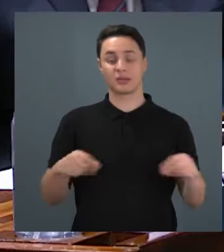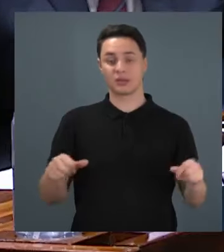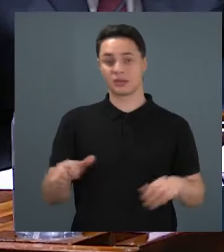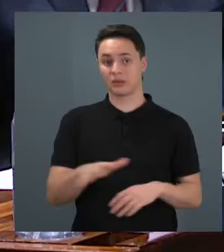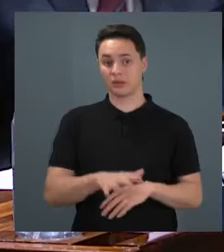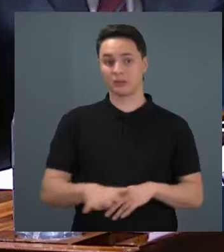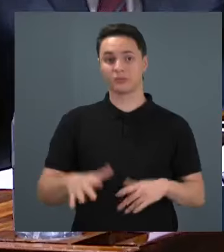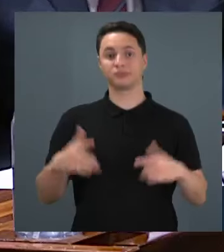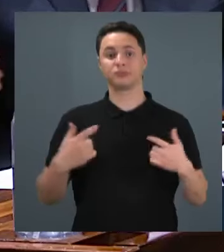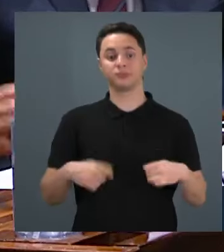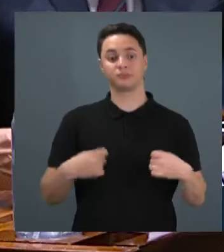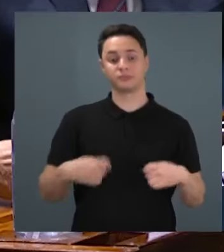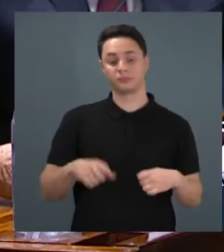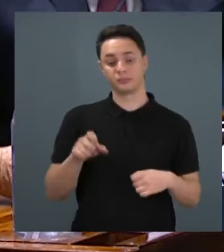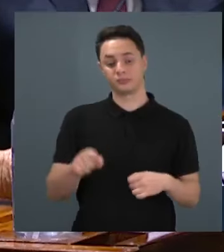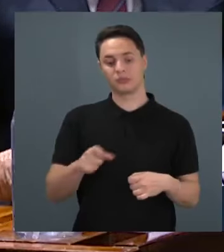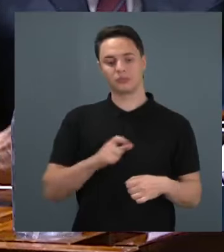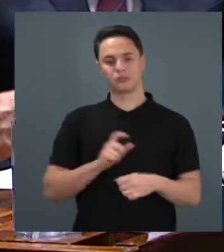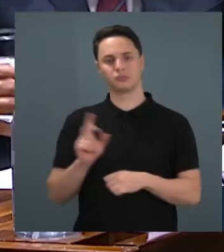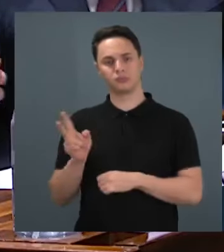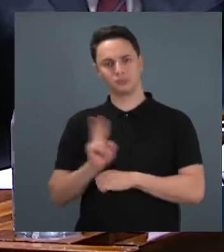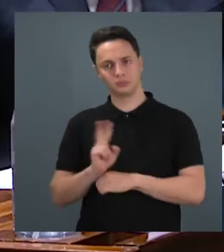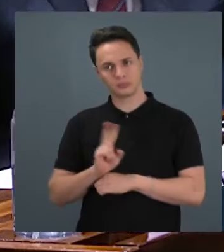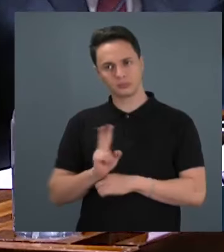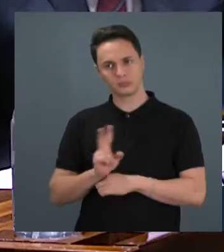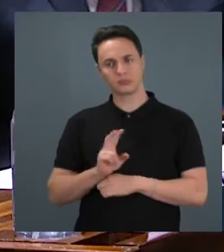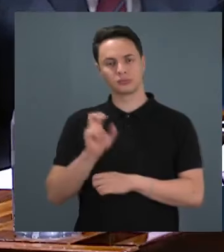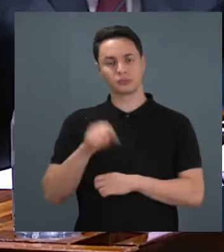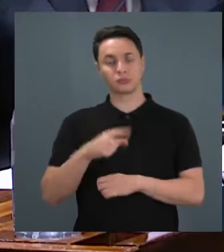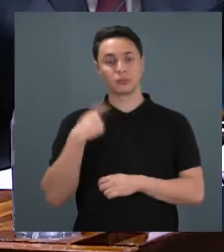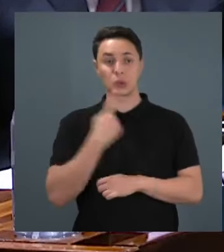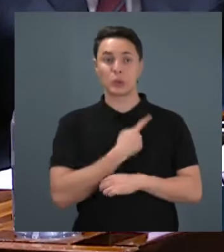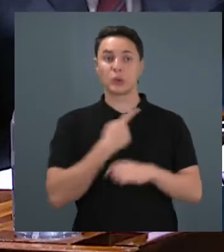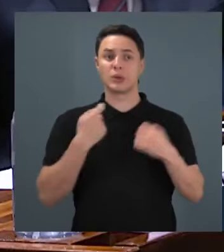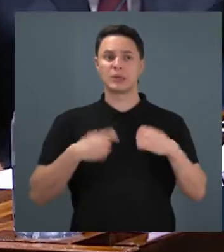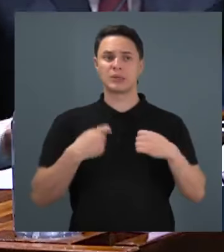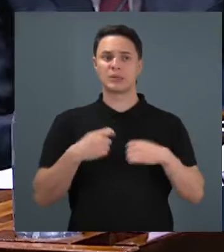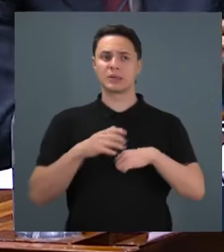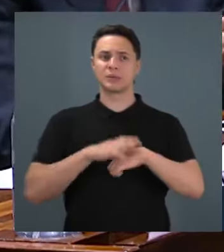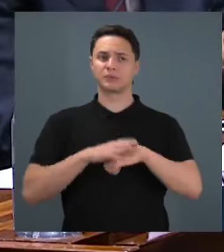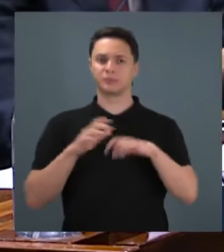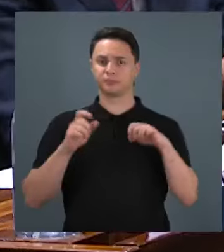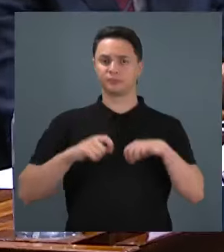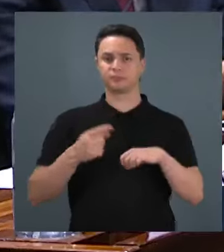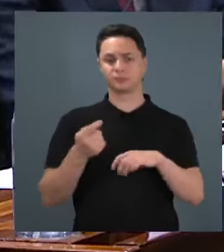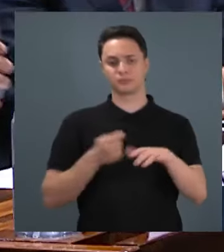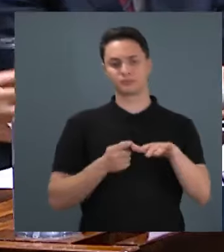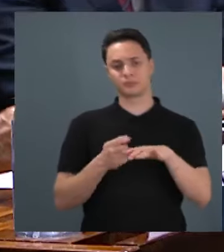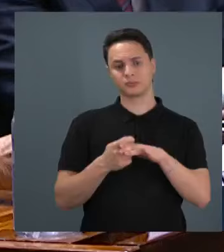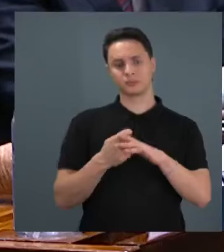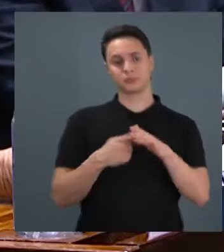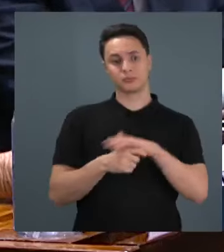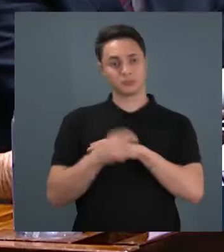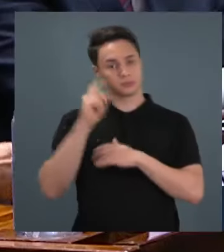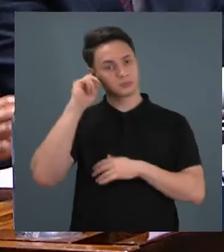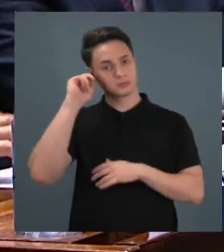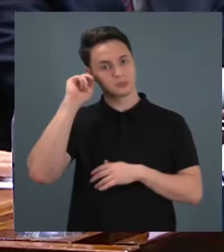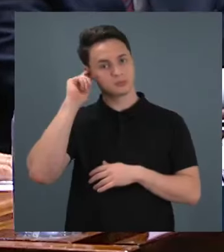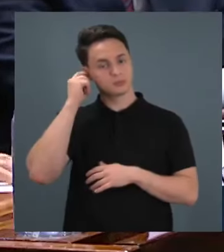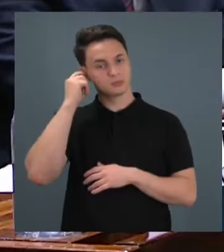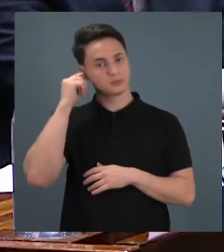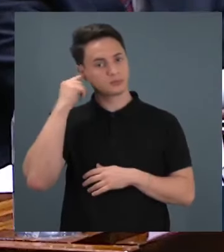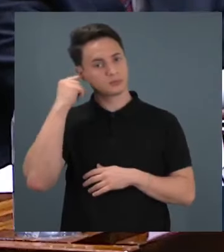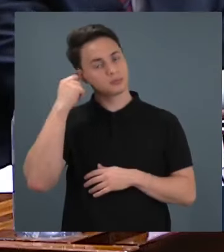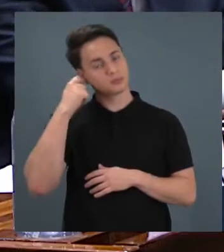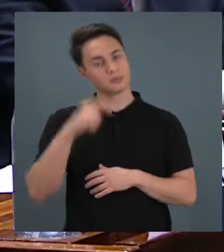que necessariamente precisa ser patrulhada. Nós precisamos ter a capacidade de investir nessa região, né, para buscarmos